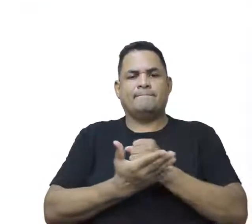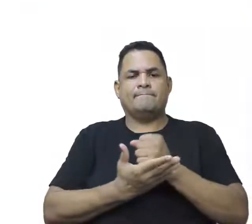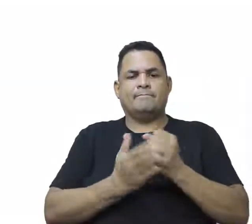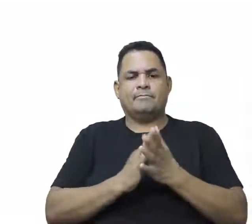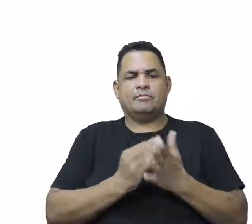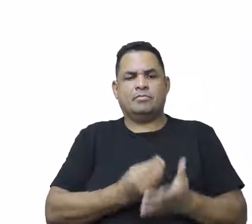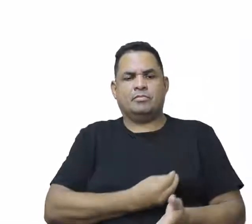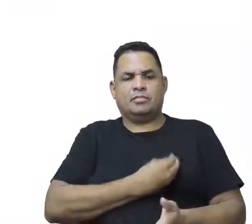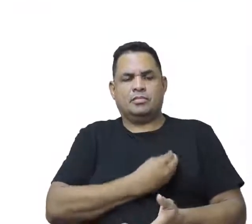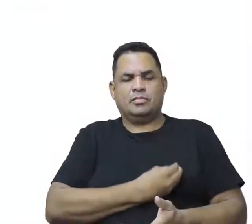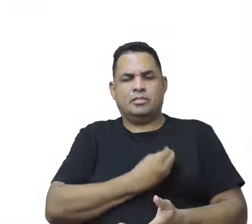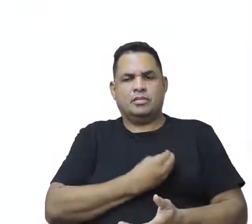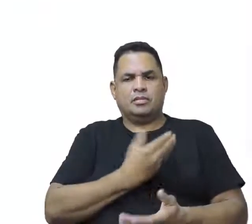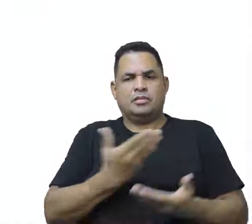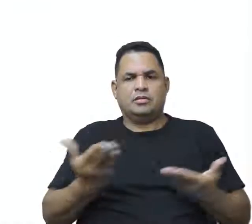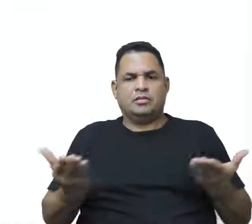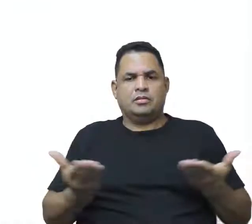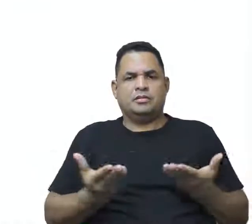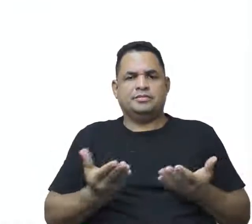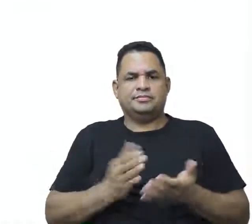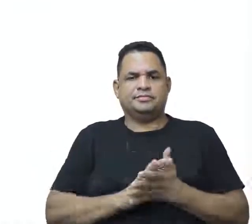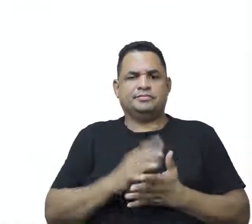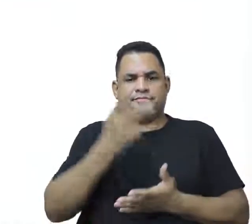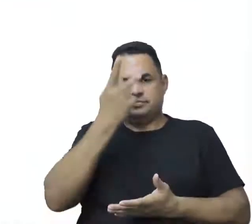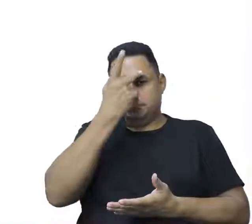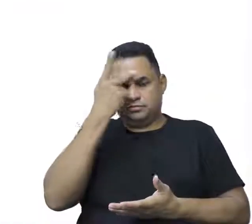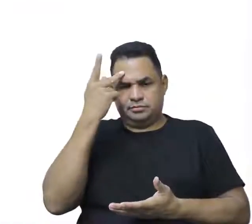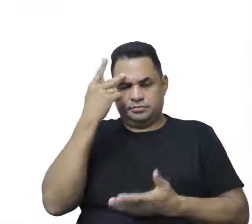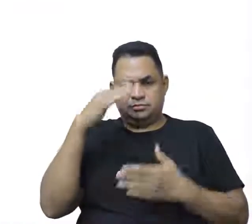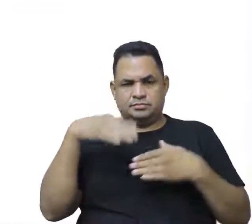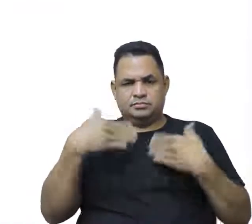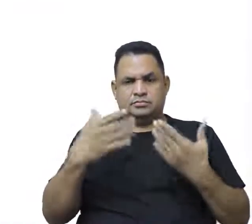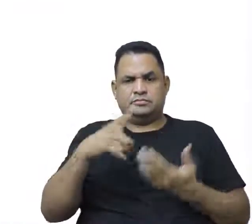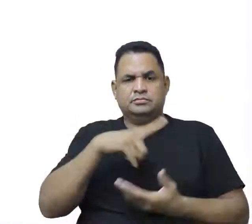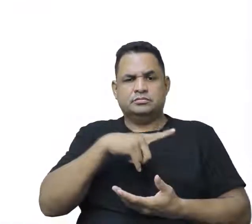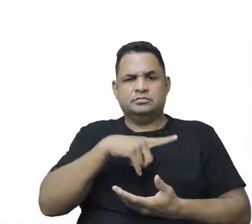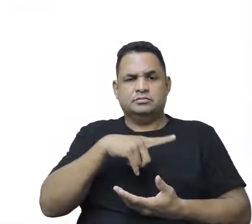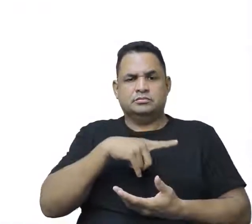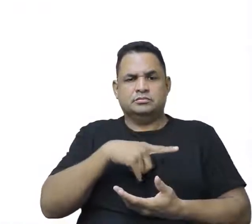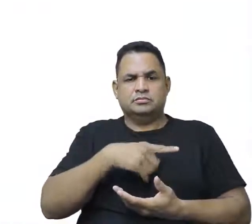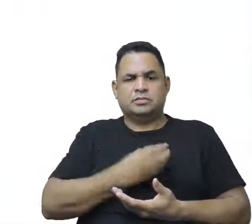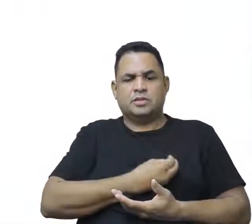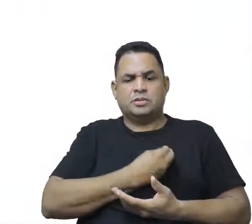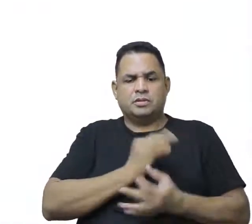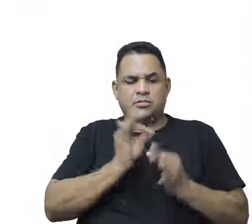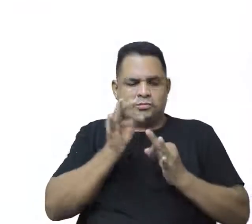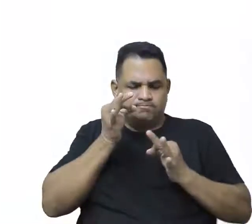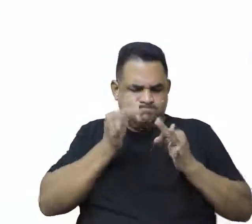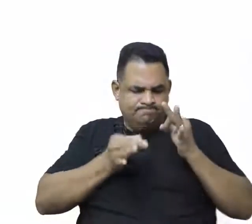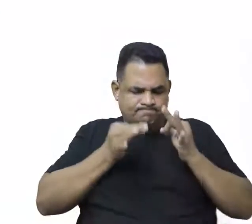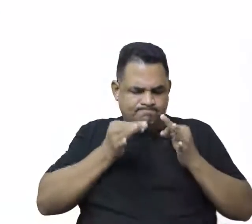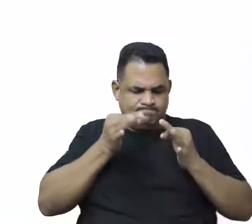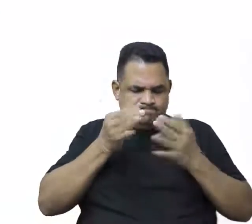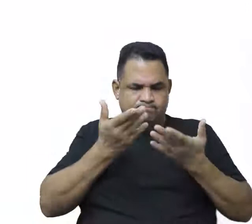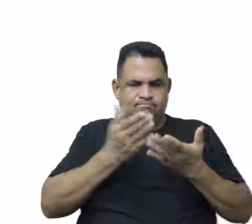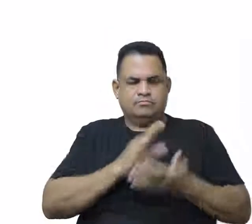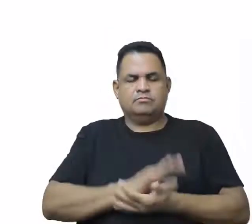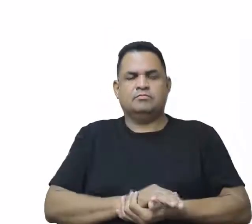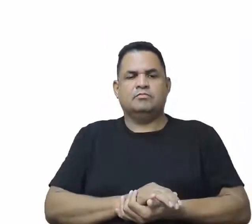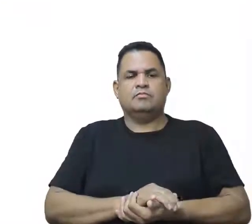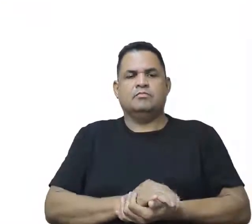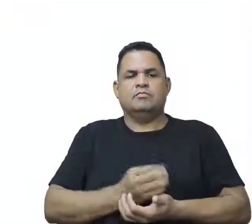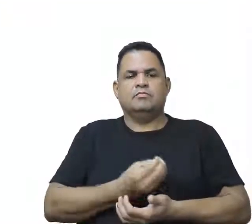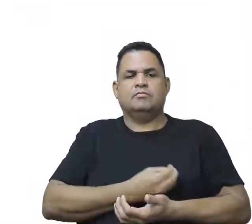numa vida, né, nessas pessoas que tinham uma vida regrada e uma